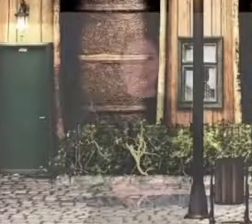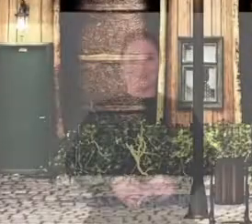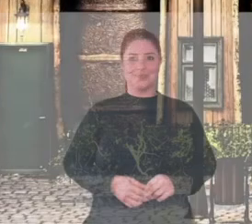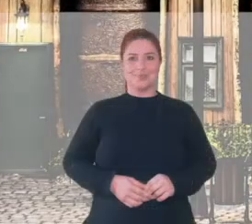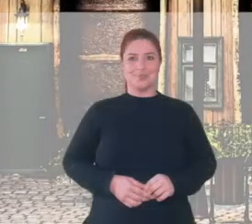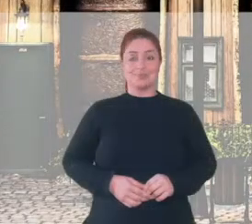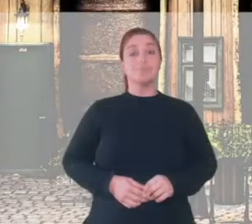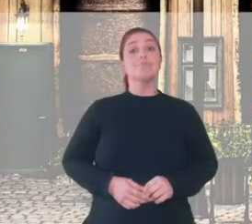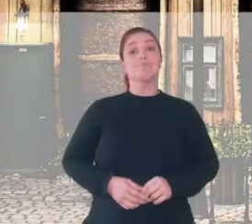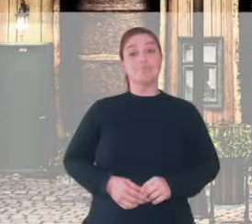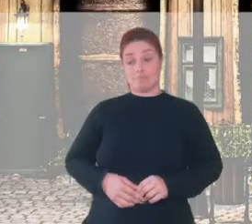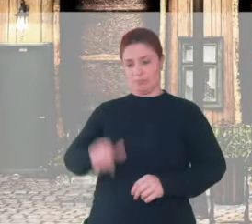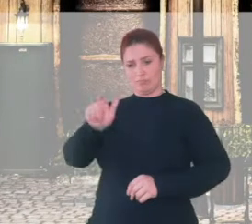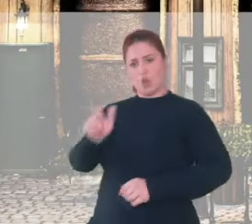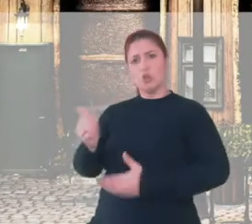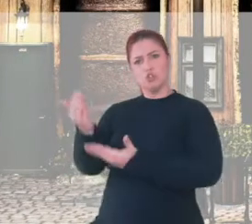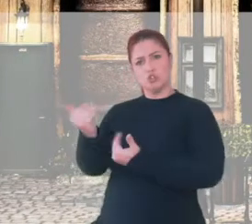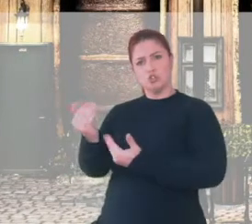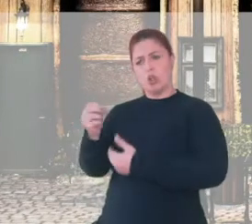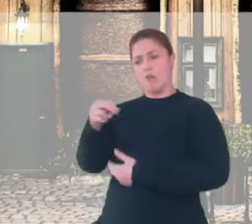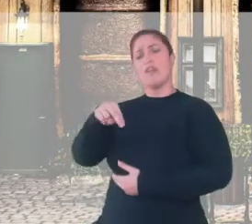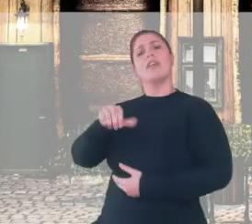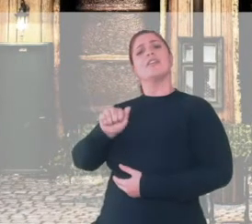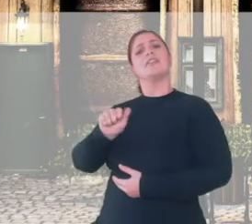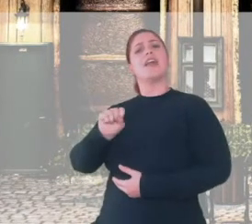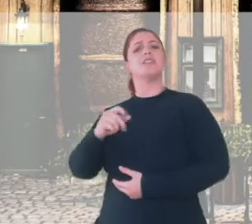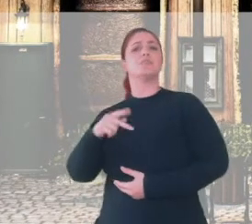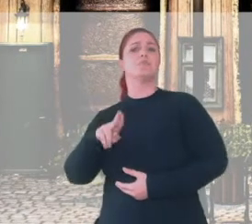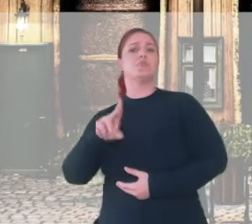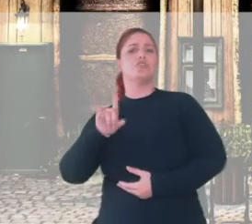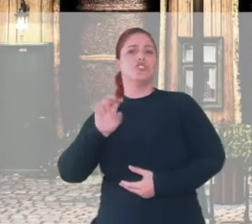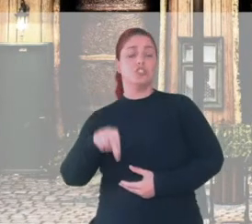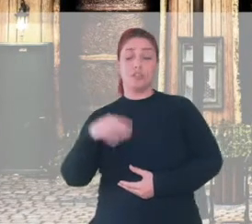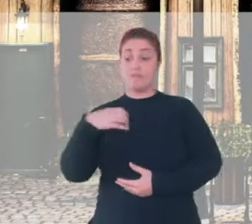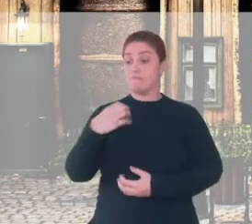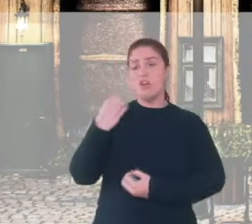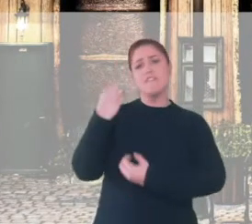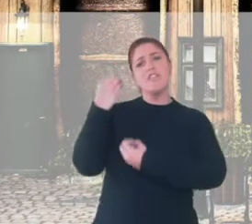O jovem Nasruddin estava numa longa viagem de...